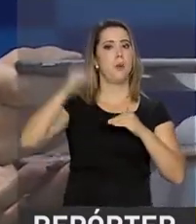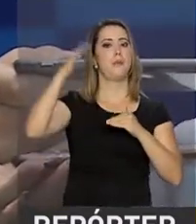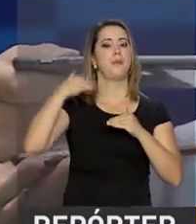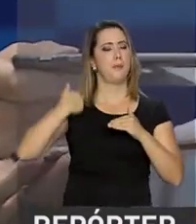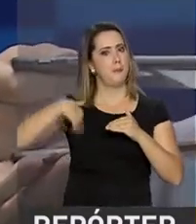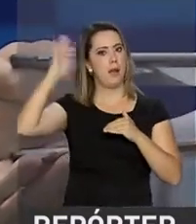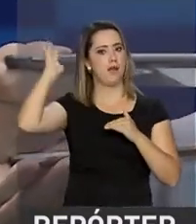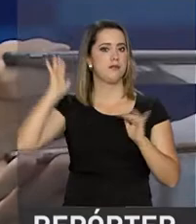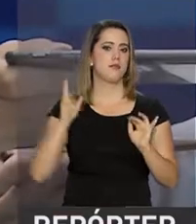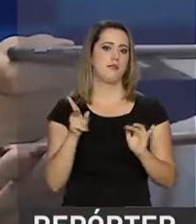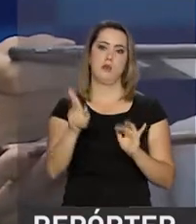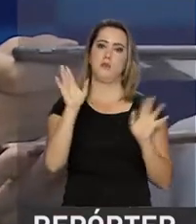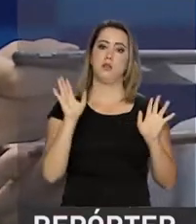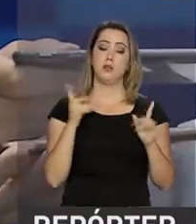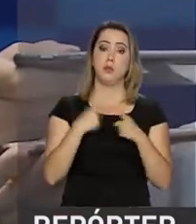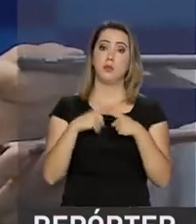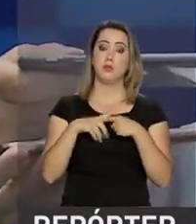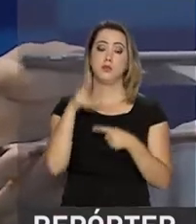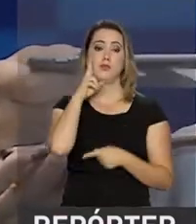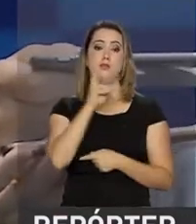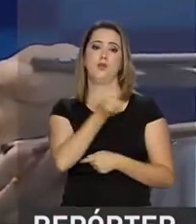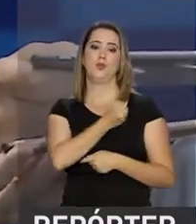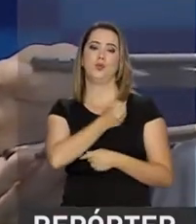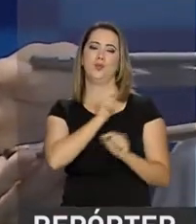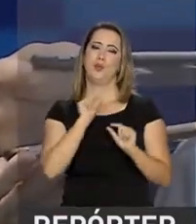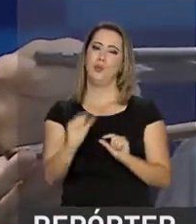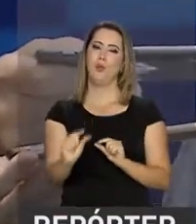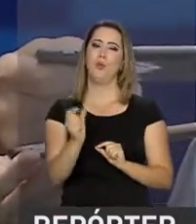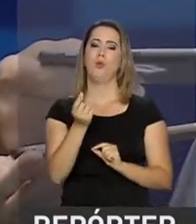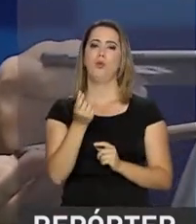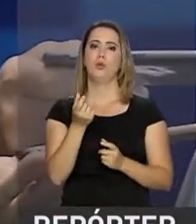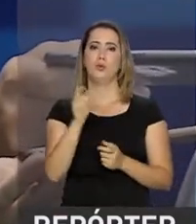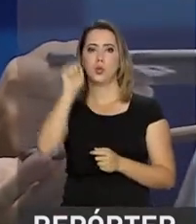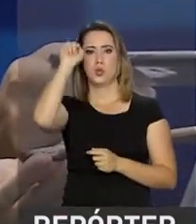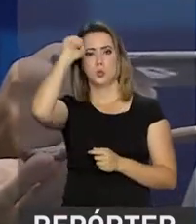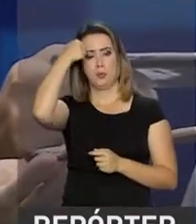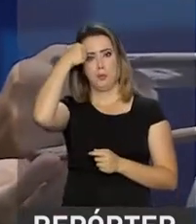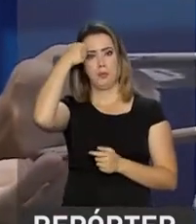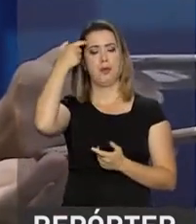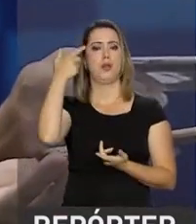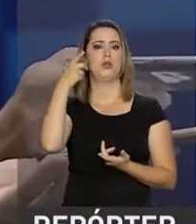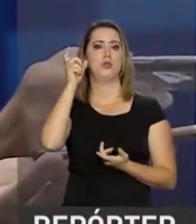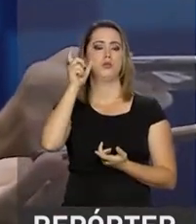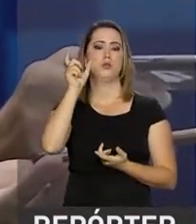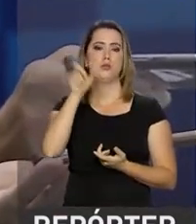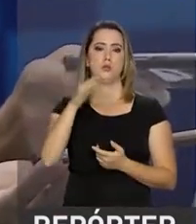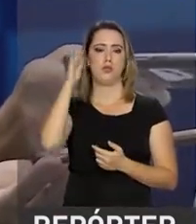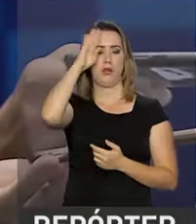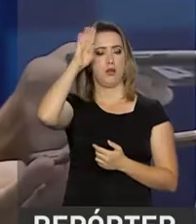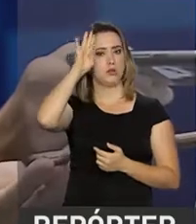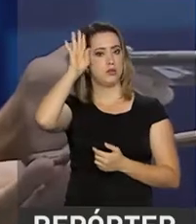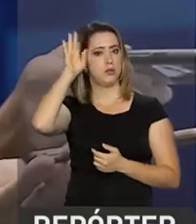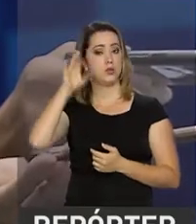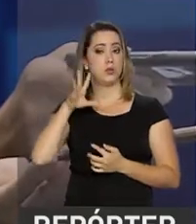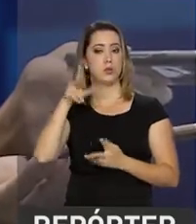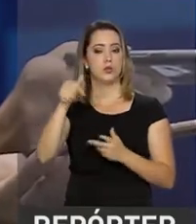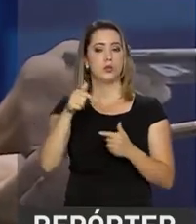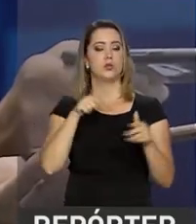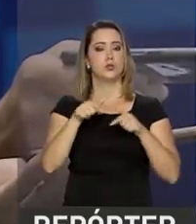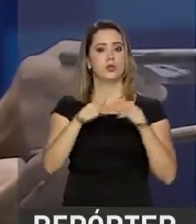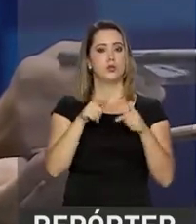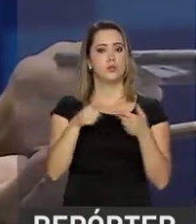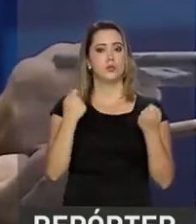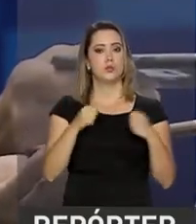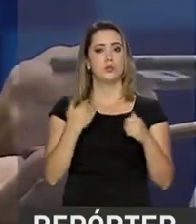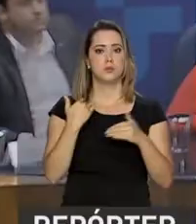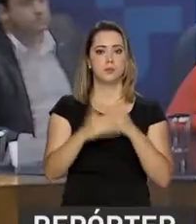você vê o número ainda insuficiente de pretos no ensino superior eu acho que todas as medidas tendem a